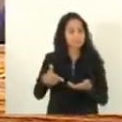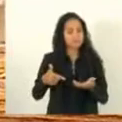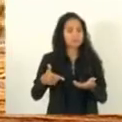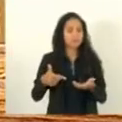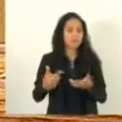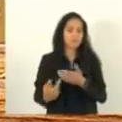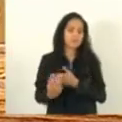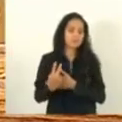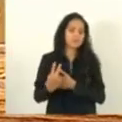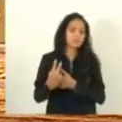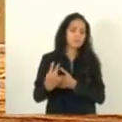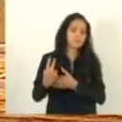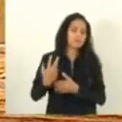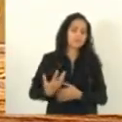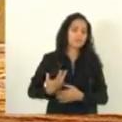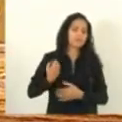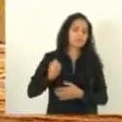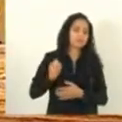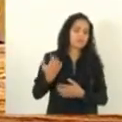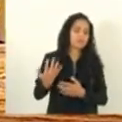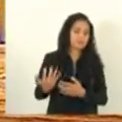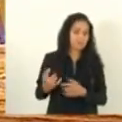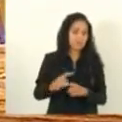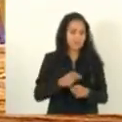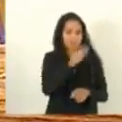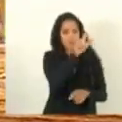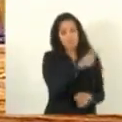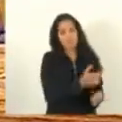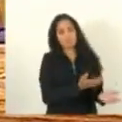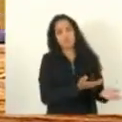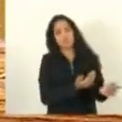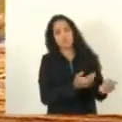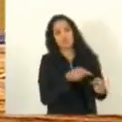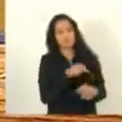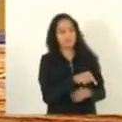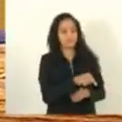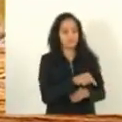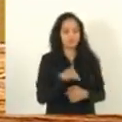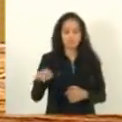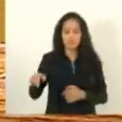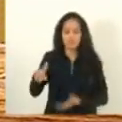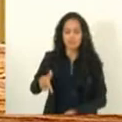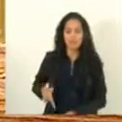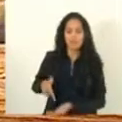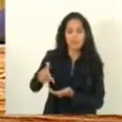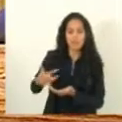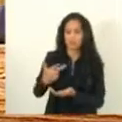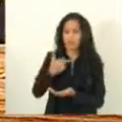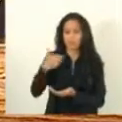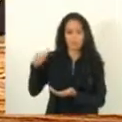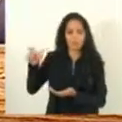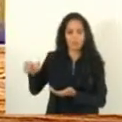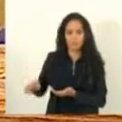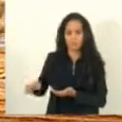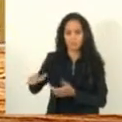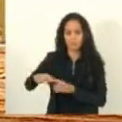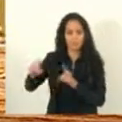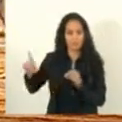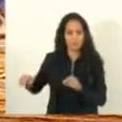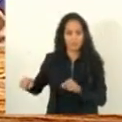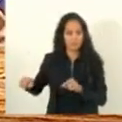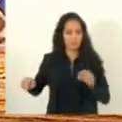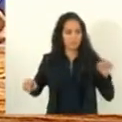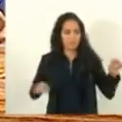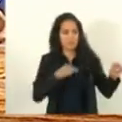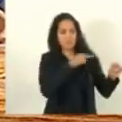resguardando a vida dele, mas o meliante, porque ele não pode estar armado, lógico, ele pode combinar, inclusive, para